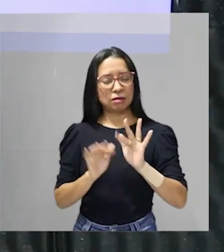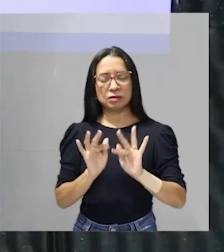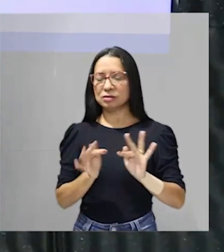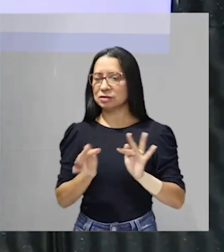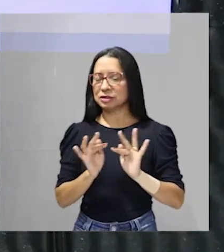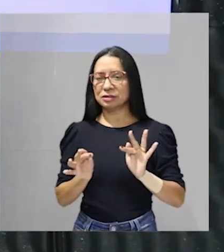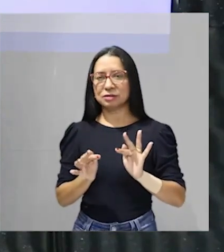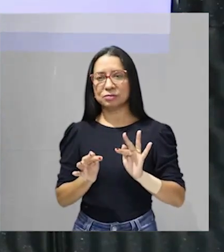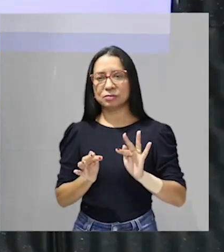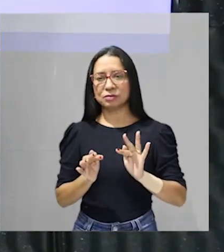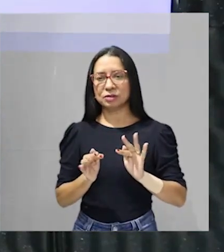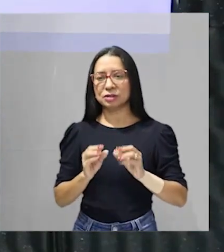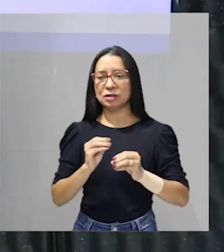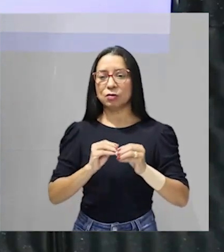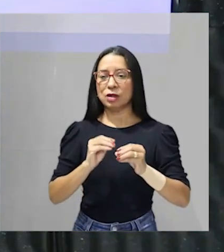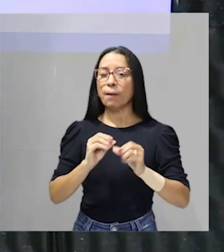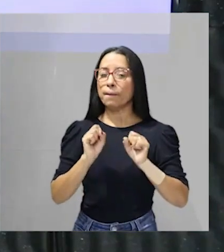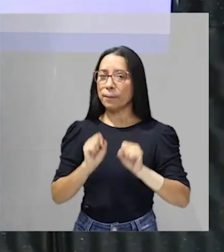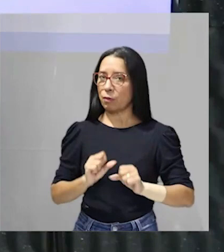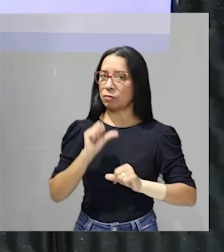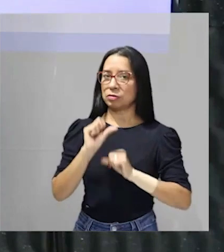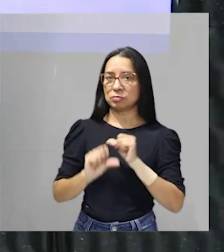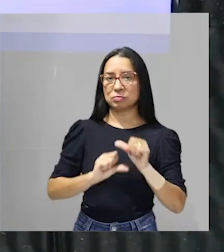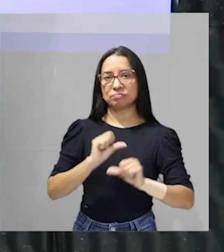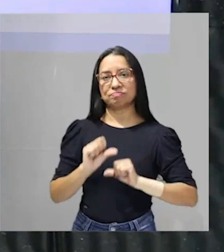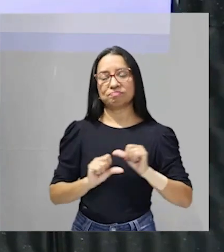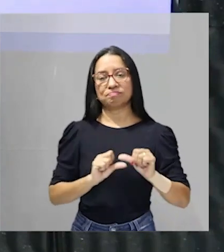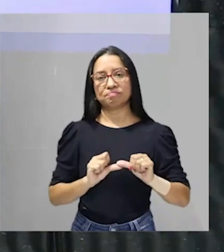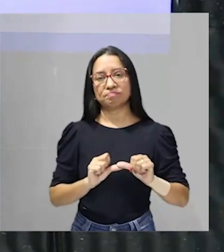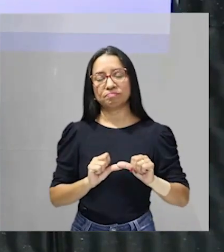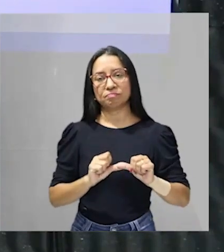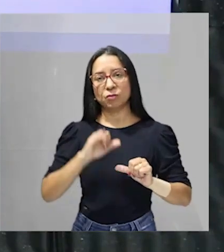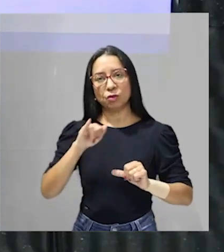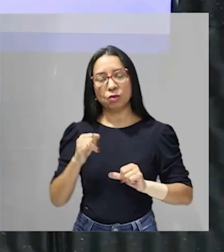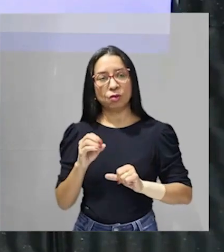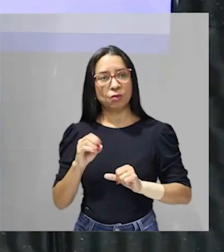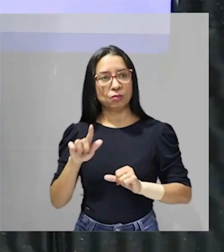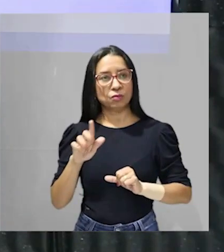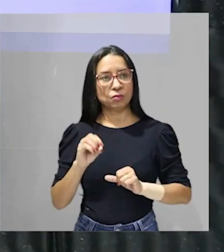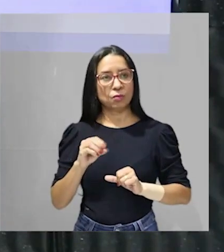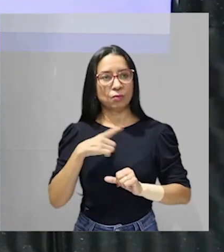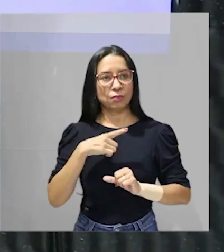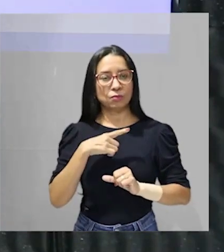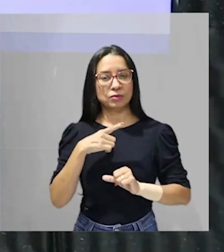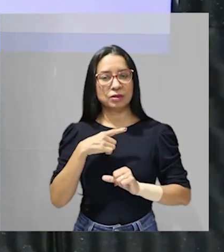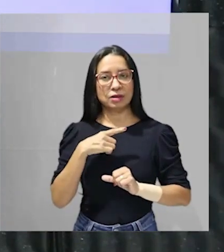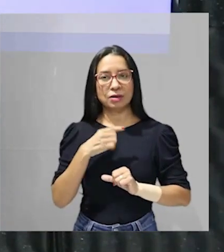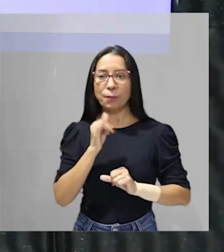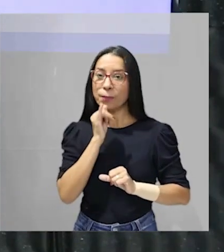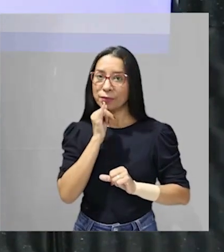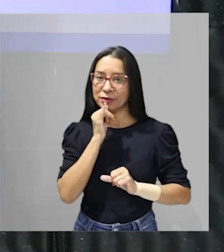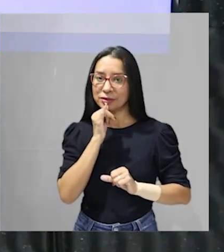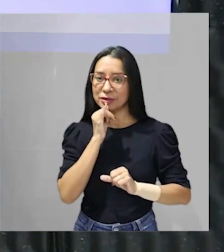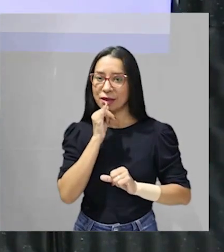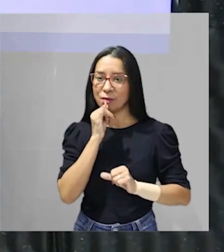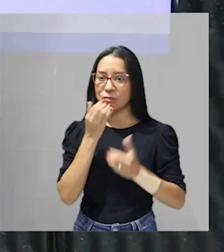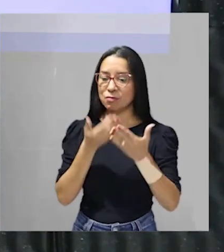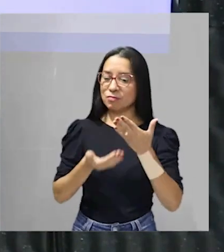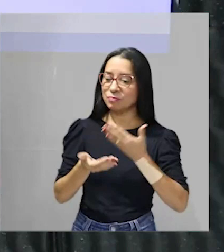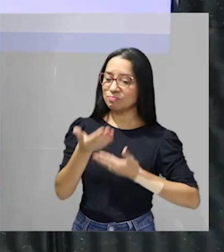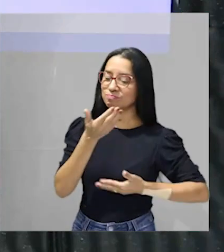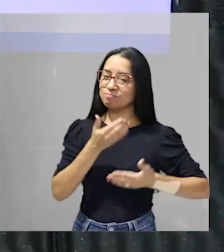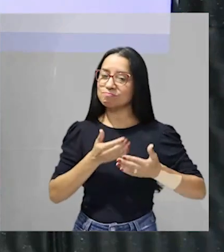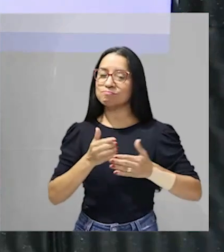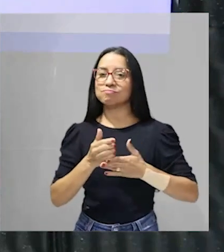que que são flexíveis o jogo ele tem o lado do divertimento do